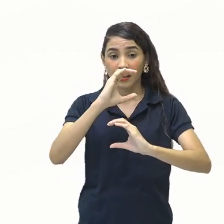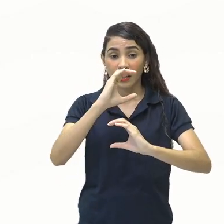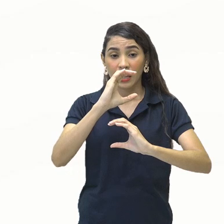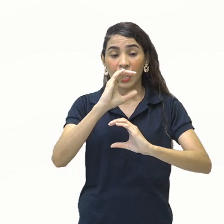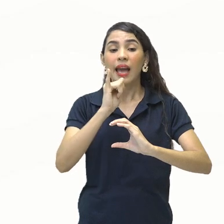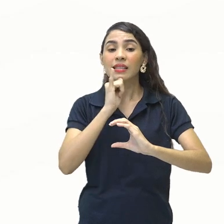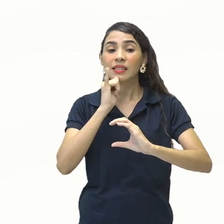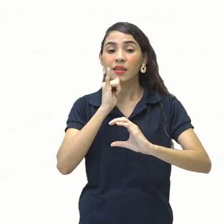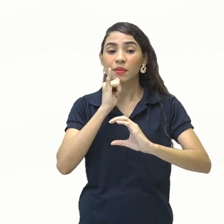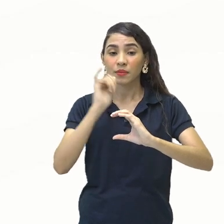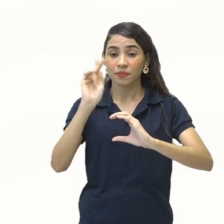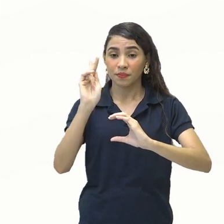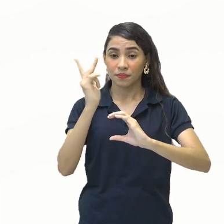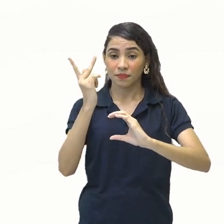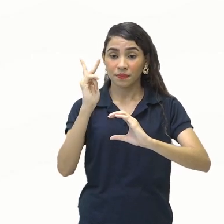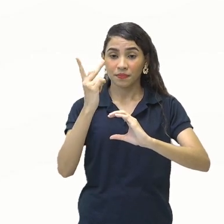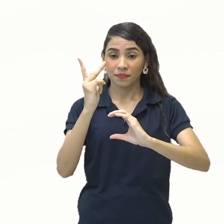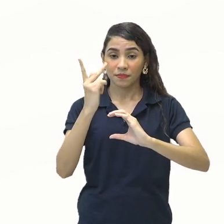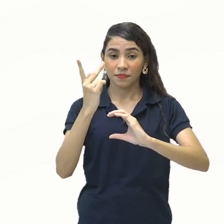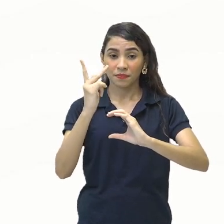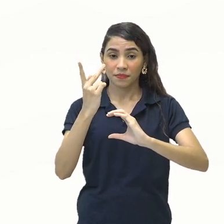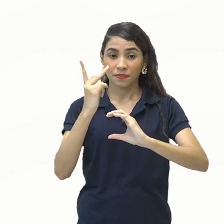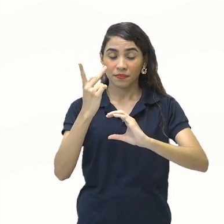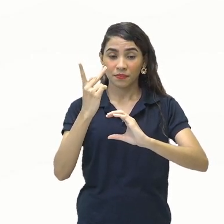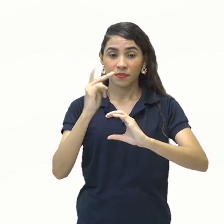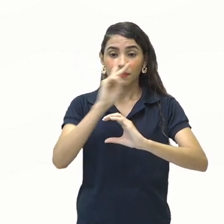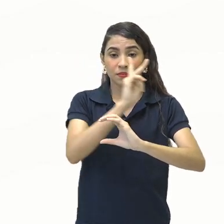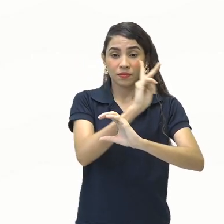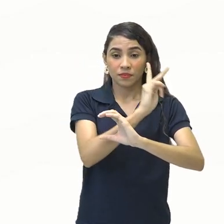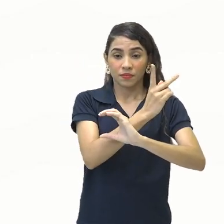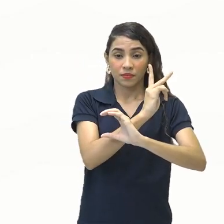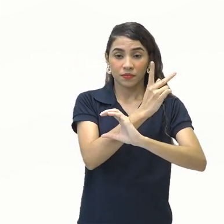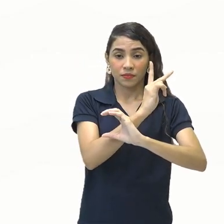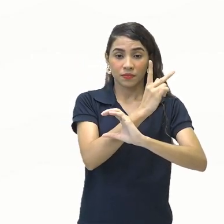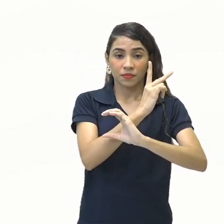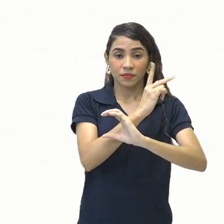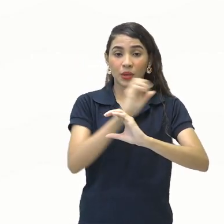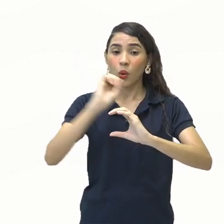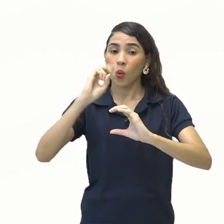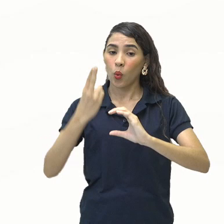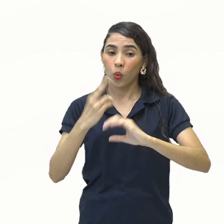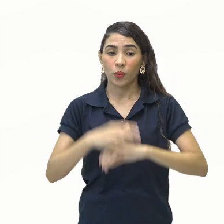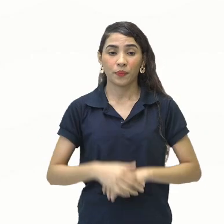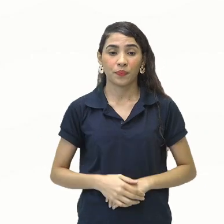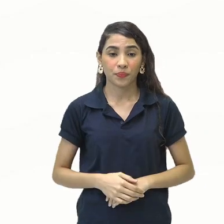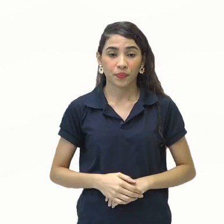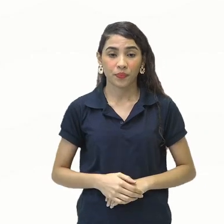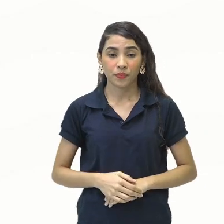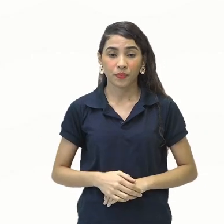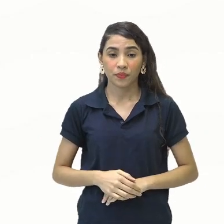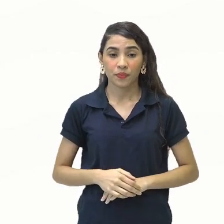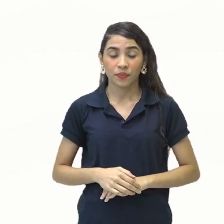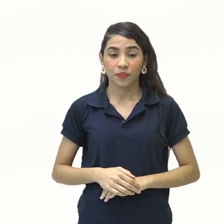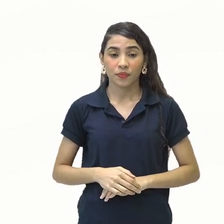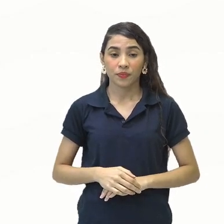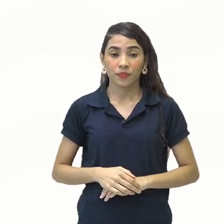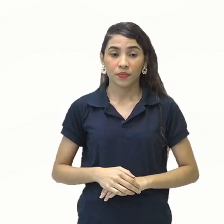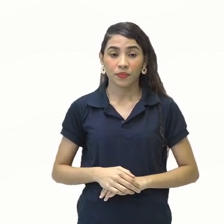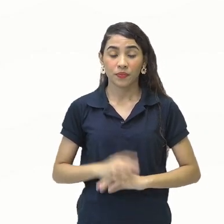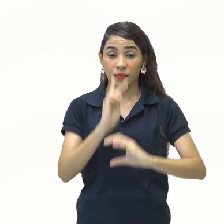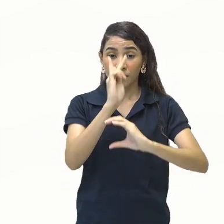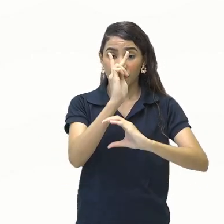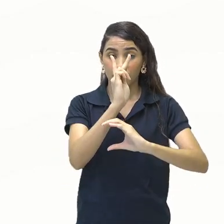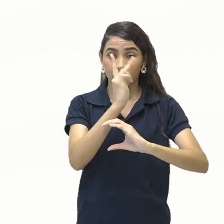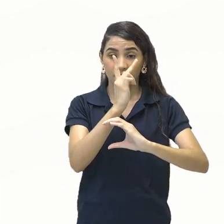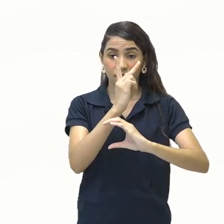assim, desta forma. Ou ele poderia também estar um para cima e um